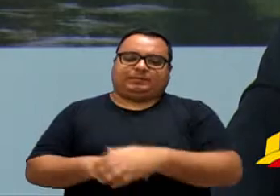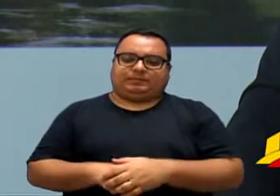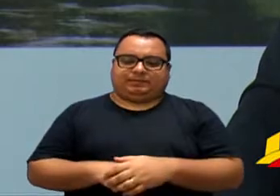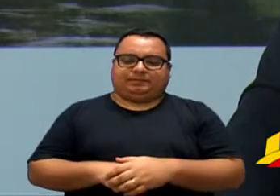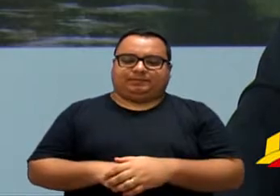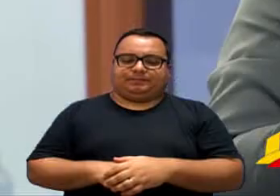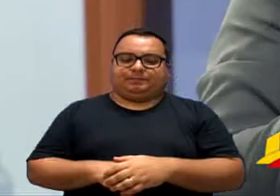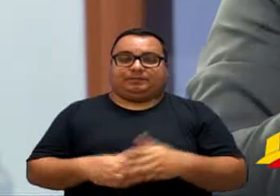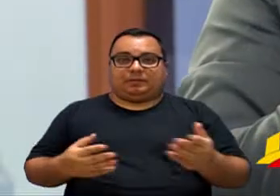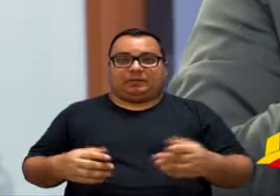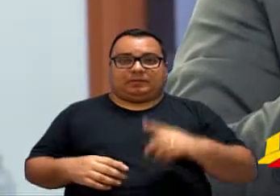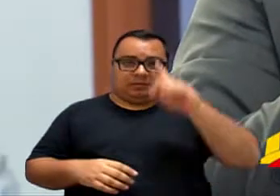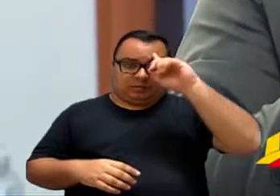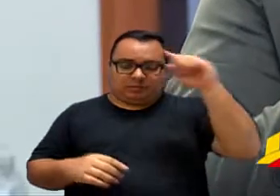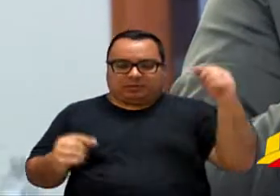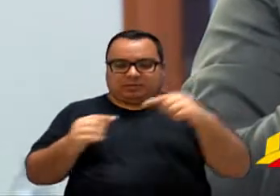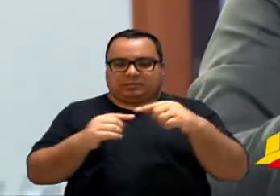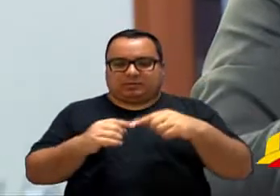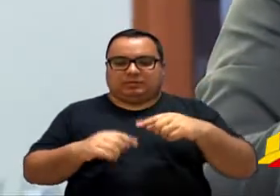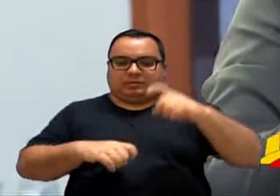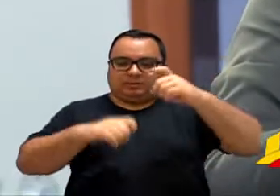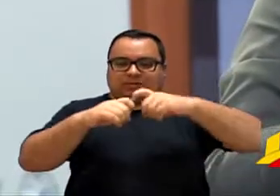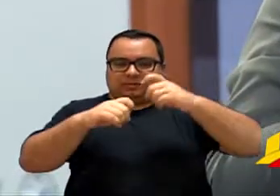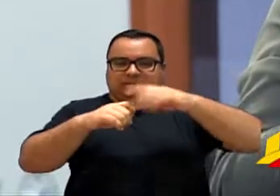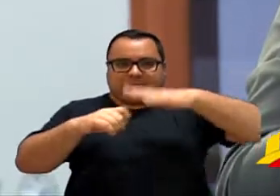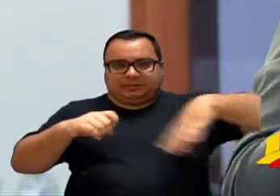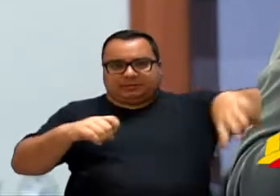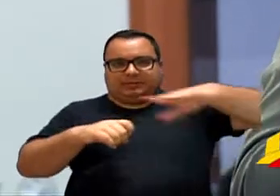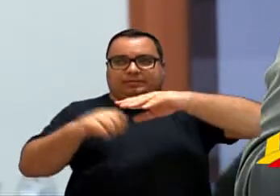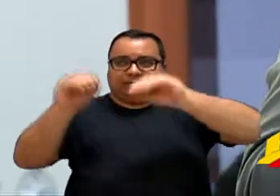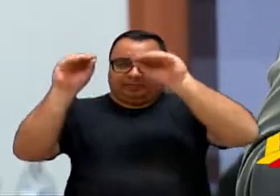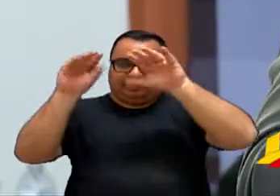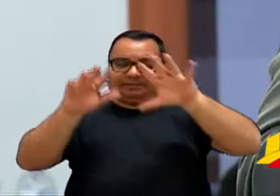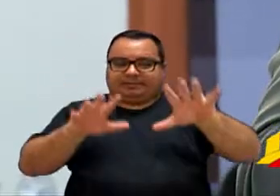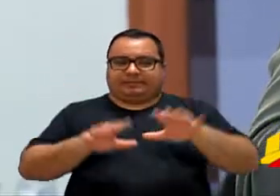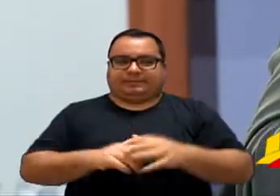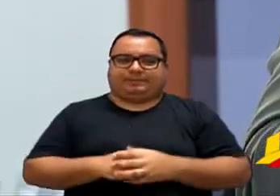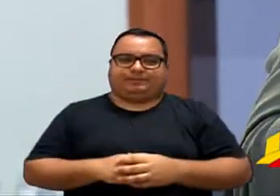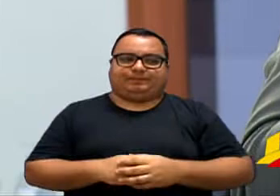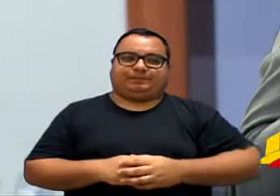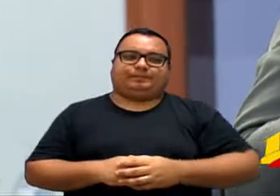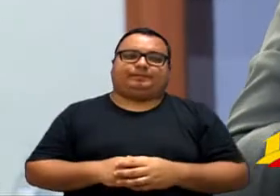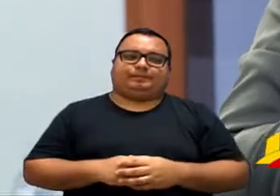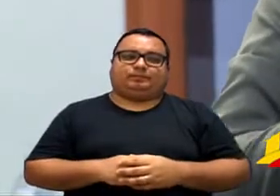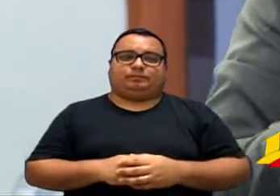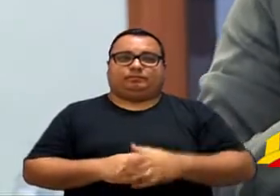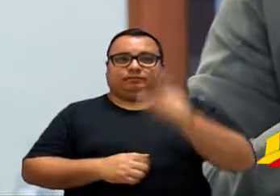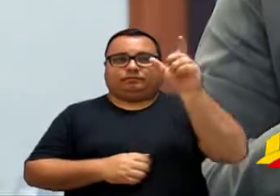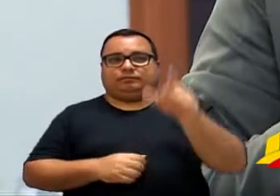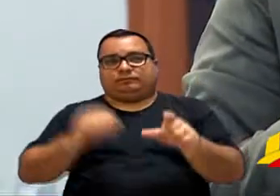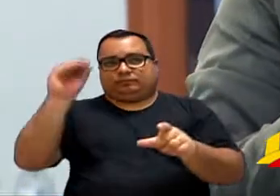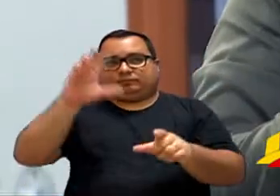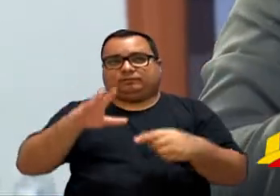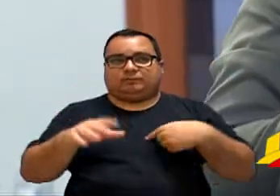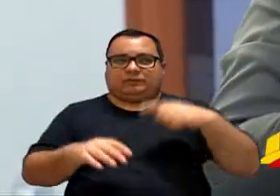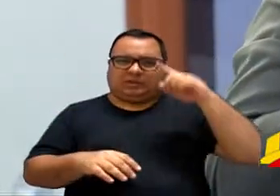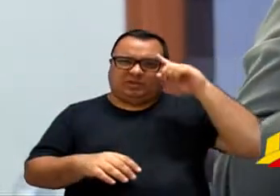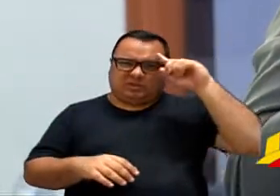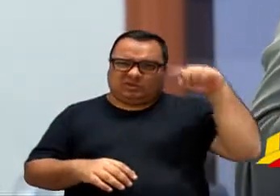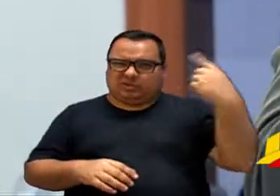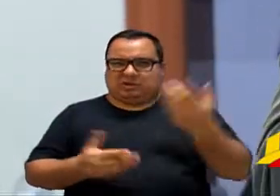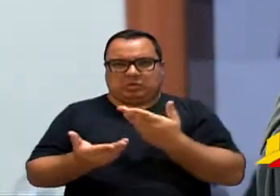é o dia dos médicos que Deus abençoe vossa excelência porque todos os dias para mim é dia dos médicos